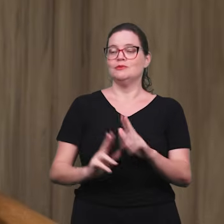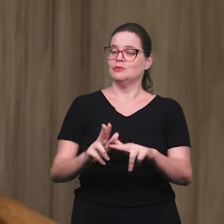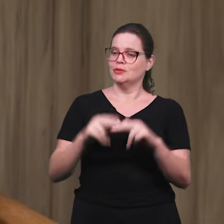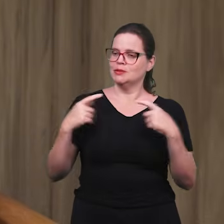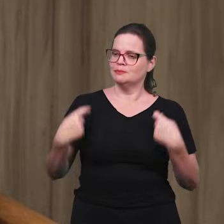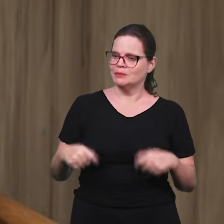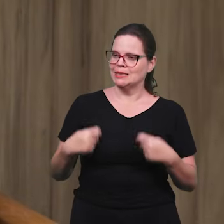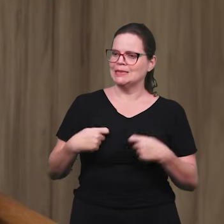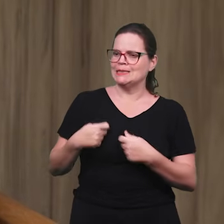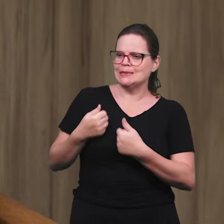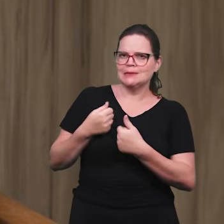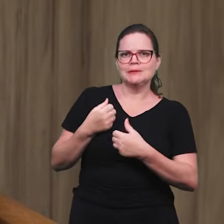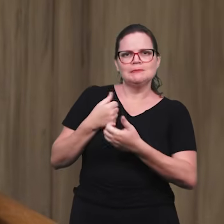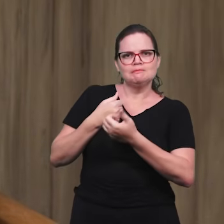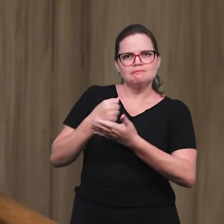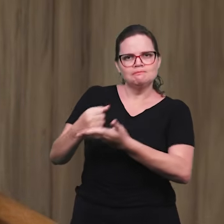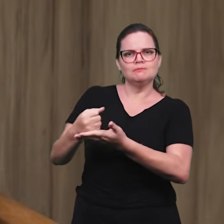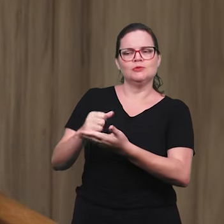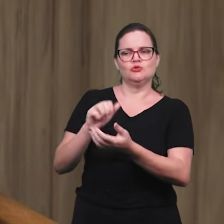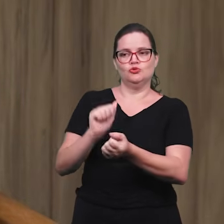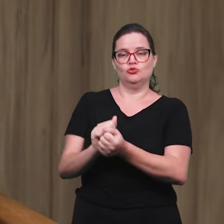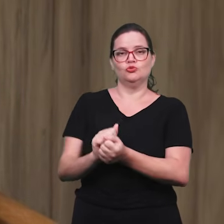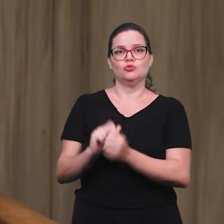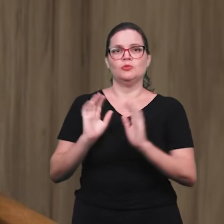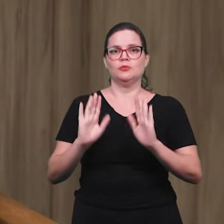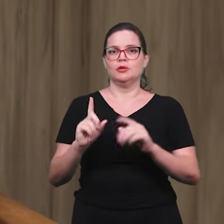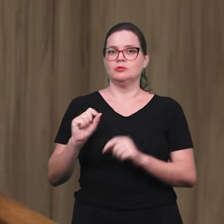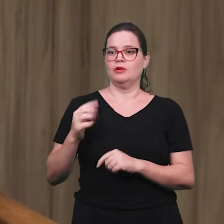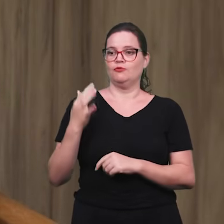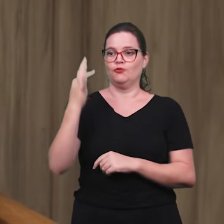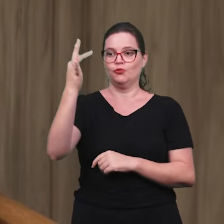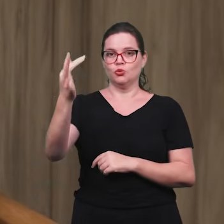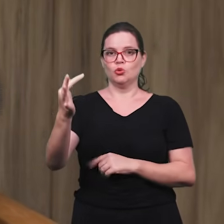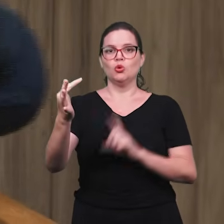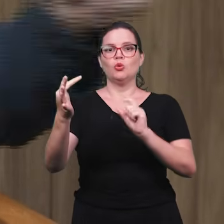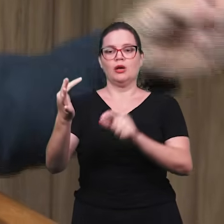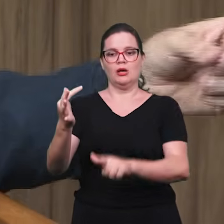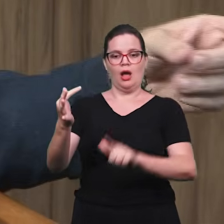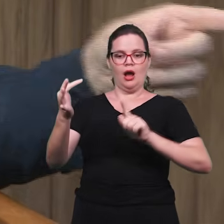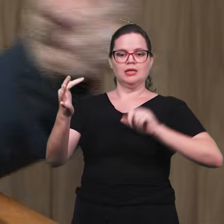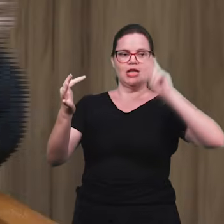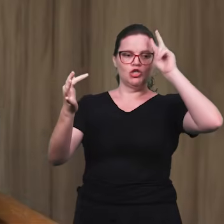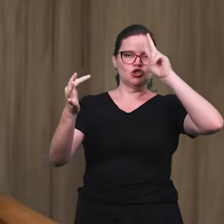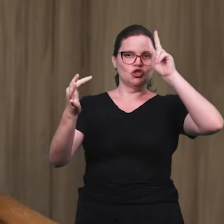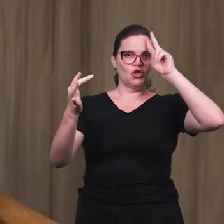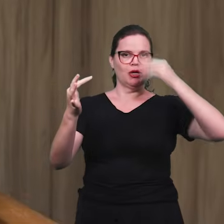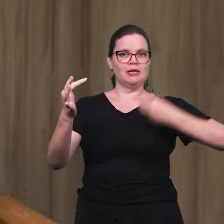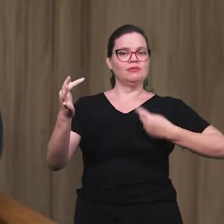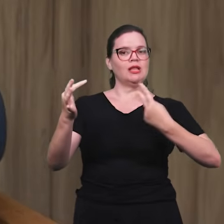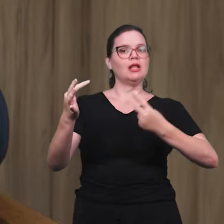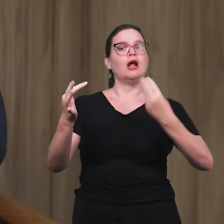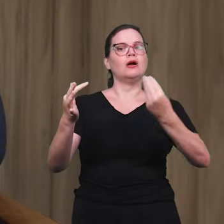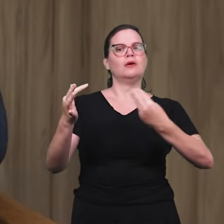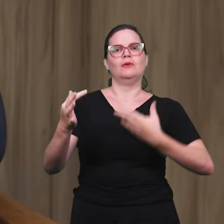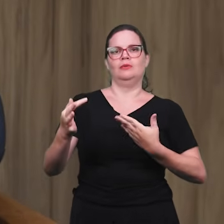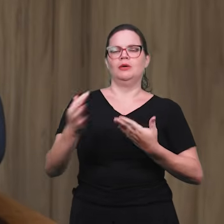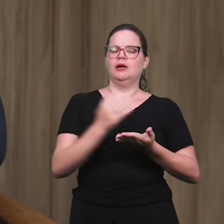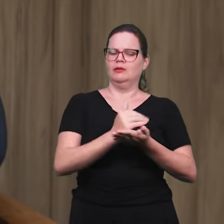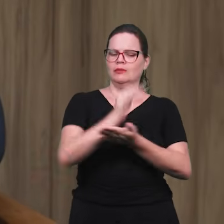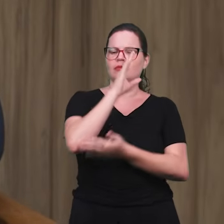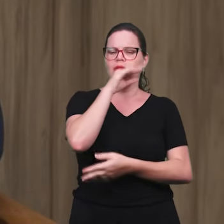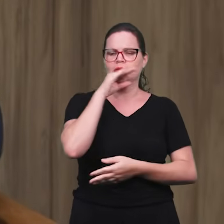ele é fundamental. Mas isso que acontece lá na frente tem muito a ver com o histórico de vida desse paciente. Então, realmente